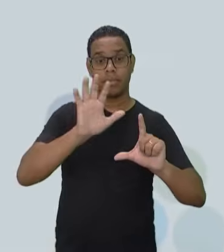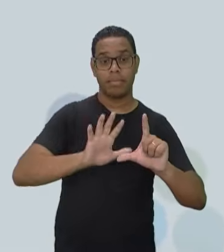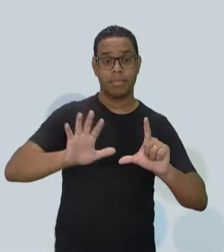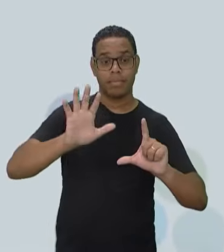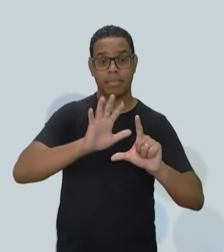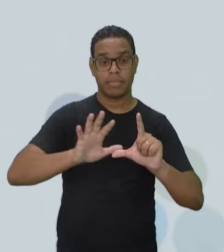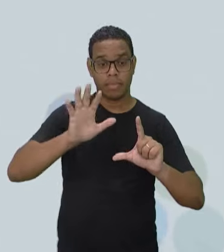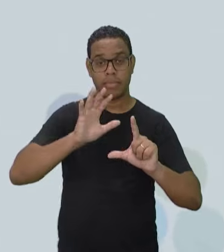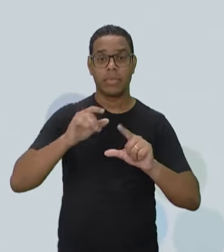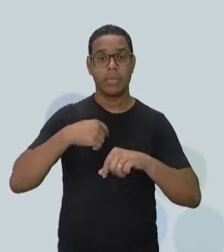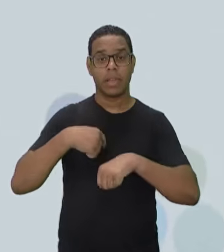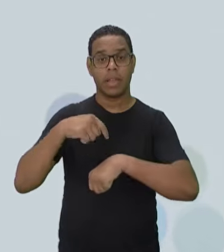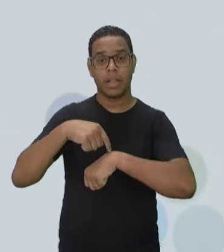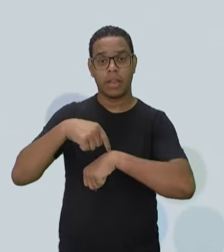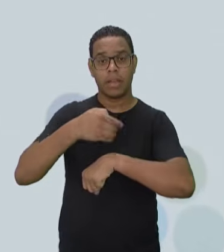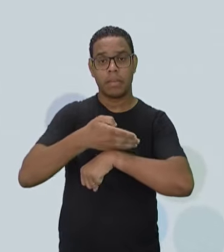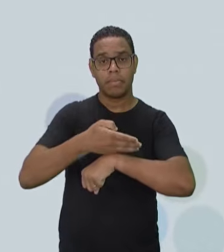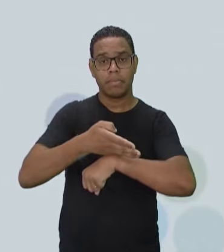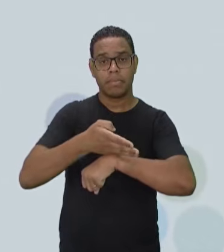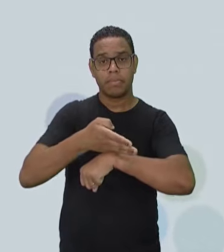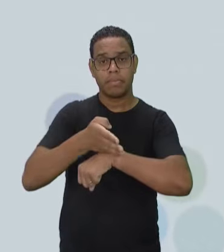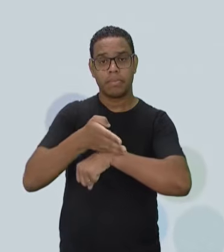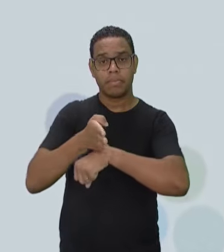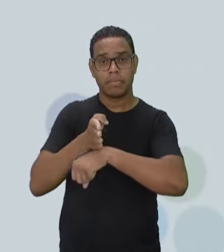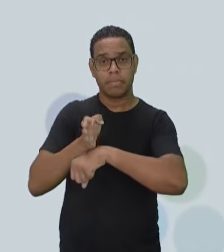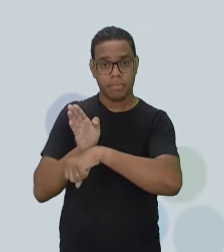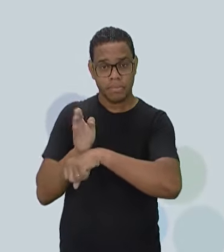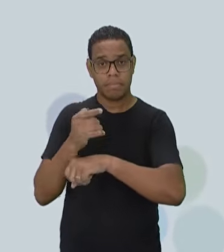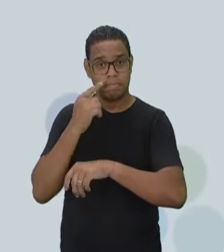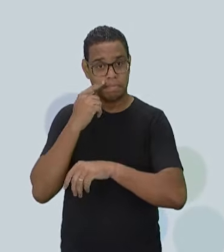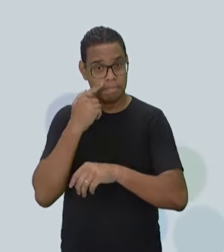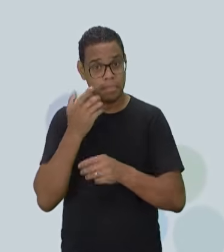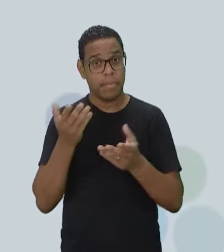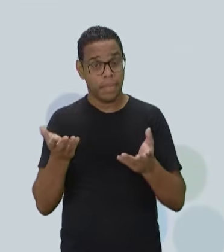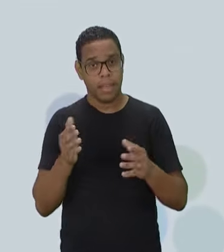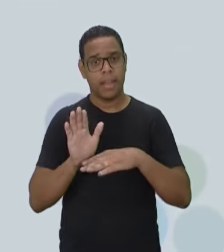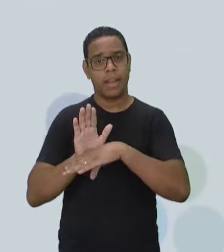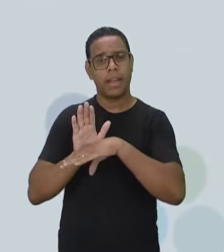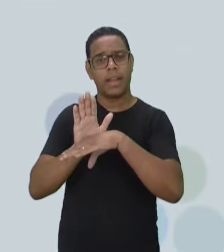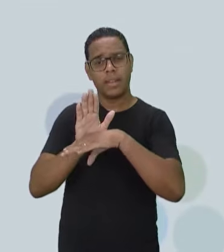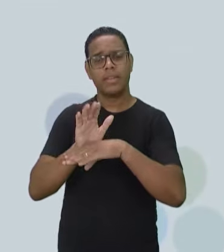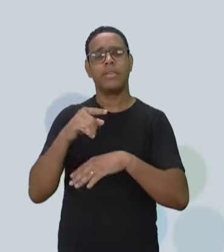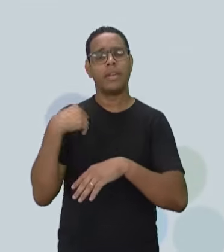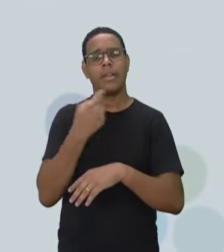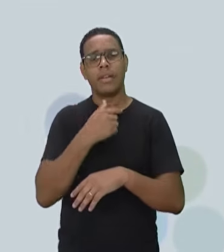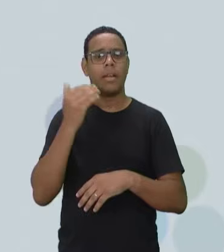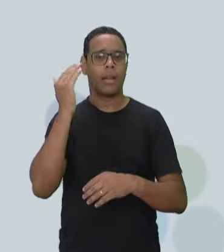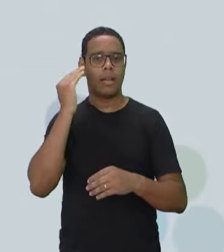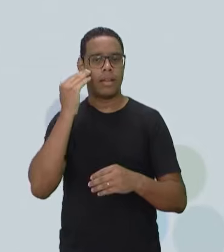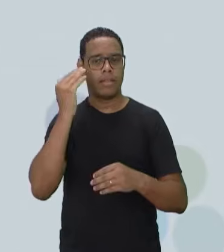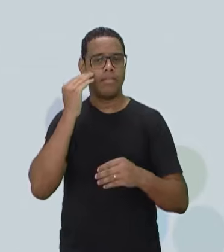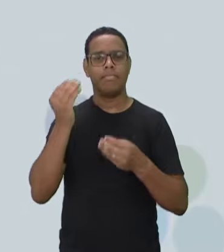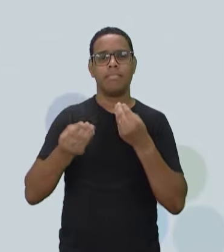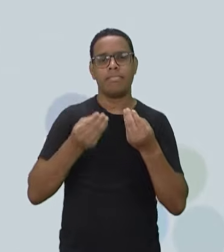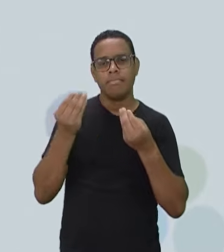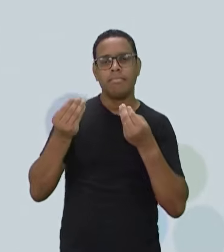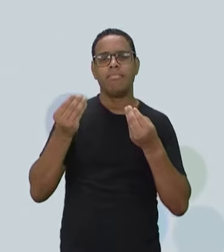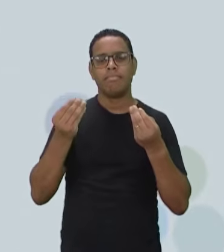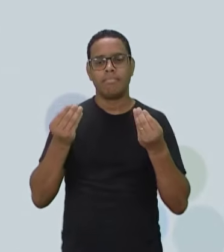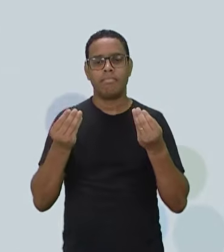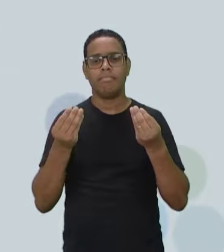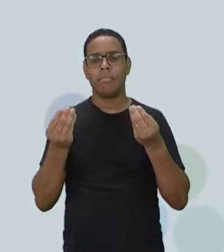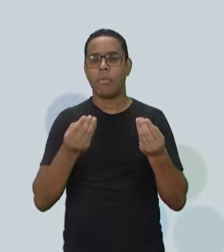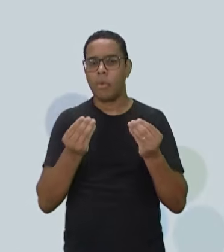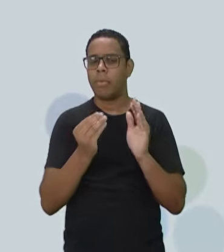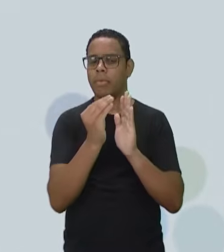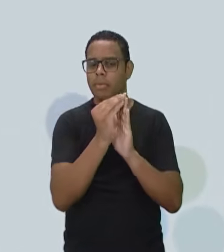de um relógio de ponteiro. E isso vai ajudar a gente bastante aí a entender